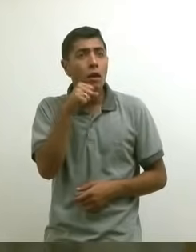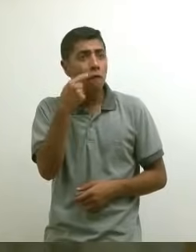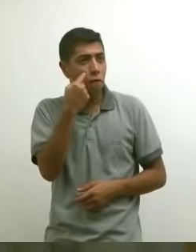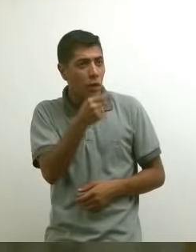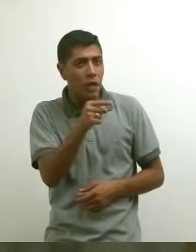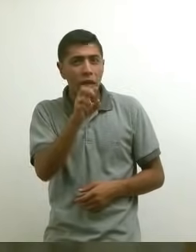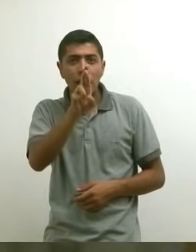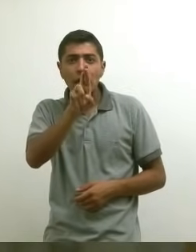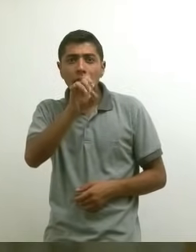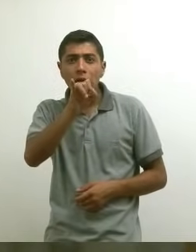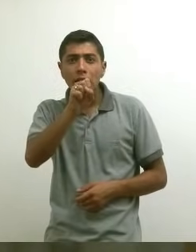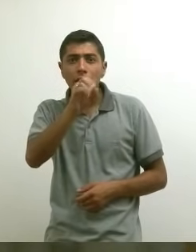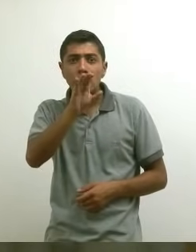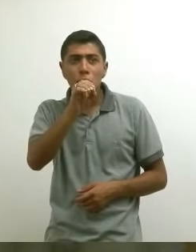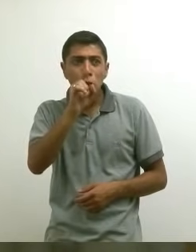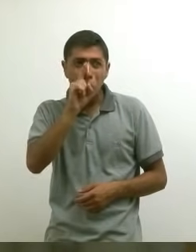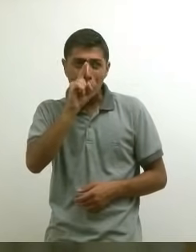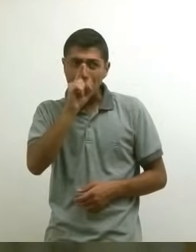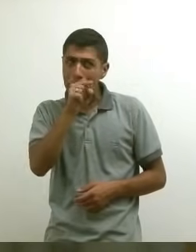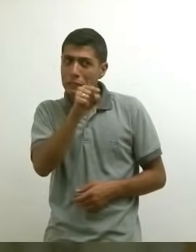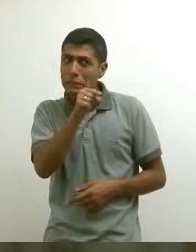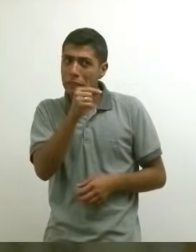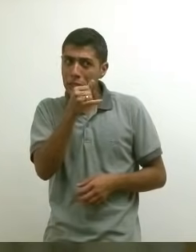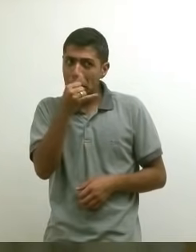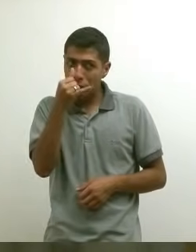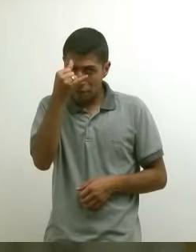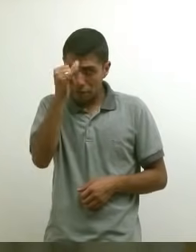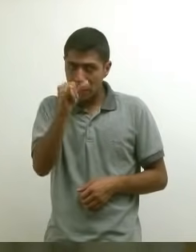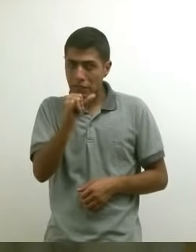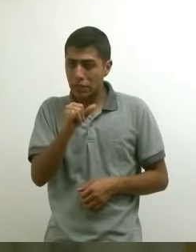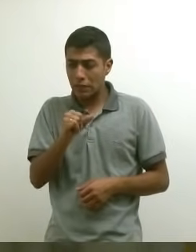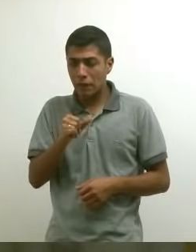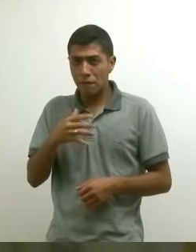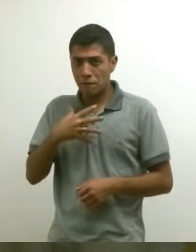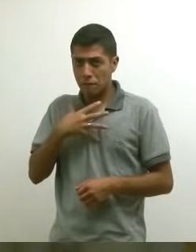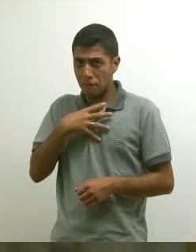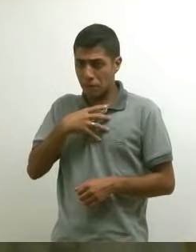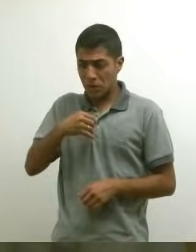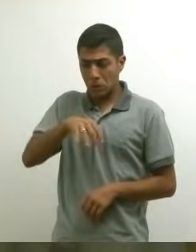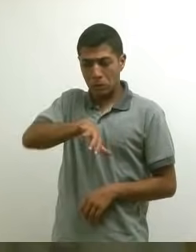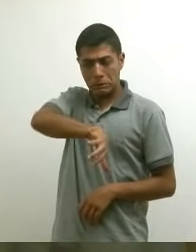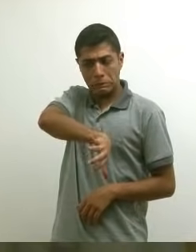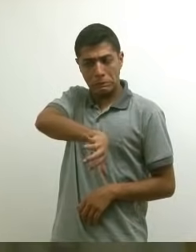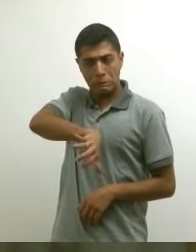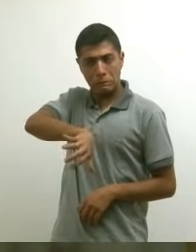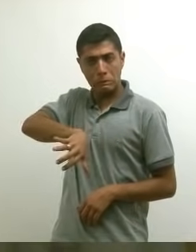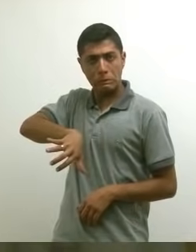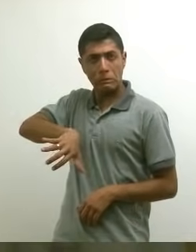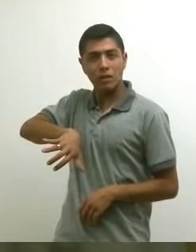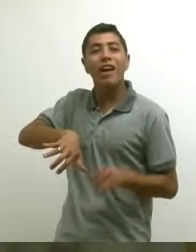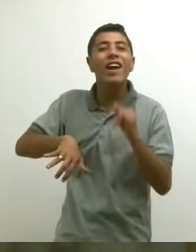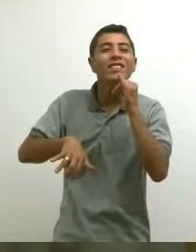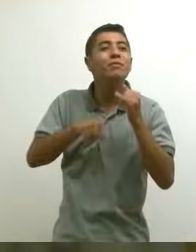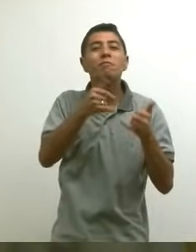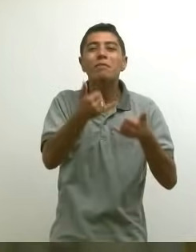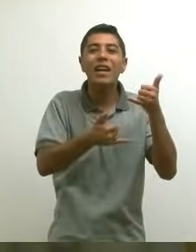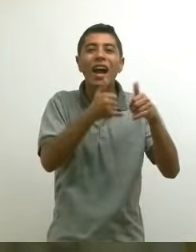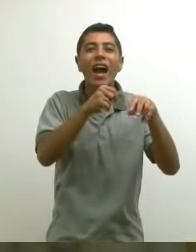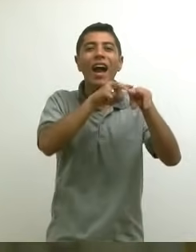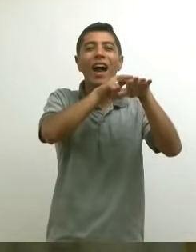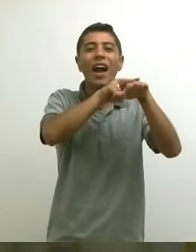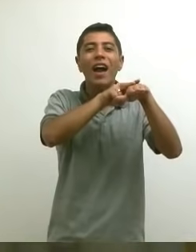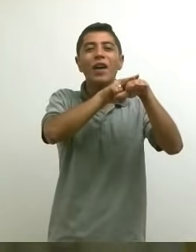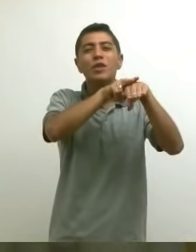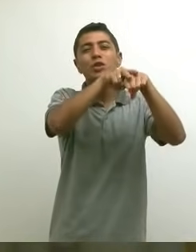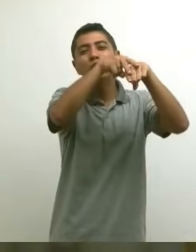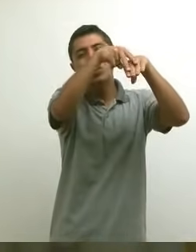o descer de um escorregador pode ser uma ameaça no ponto de vista desses familiares essa preocupação que